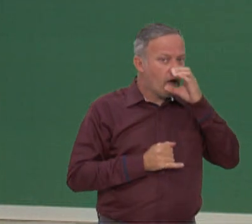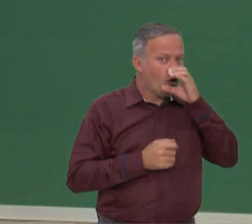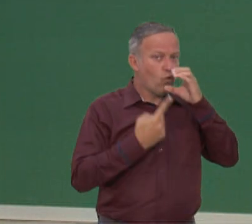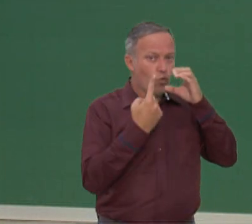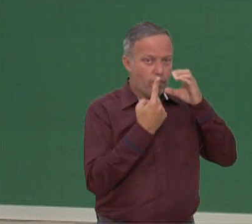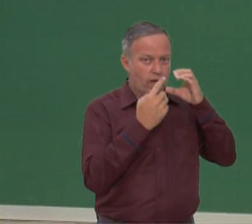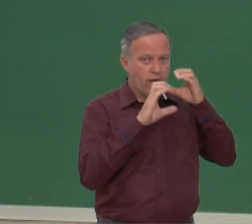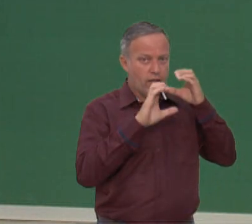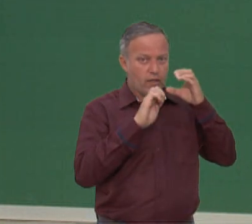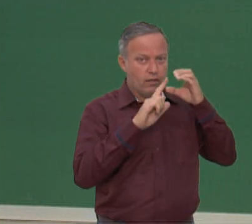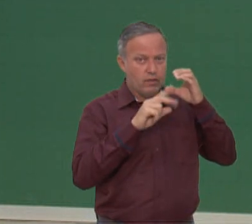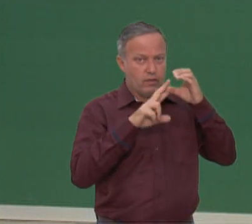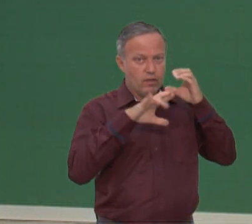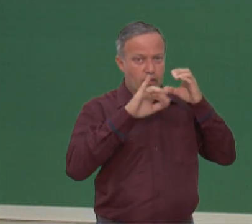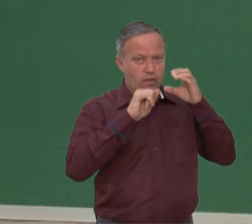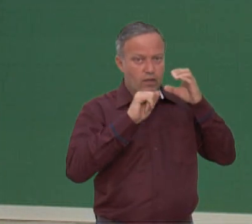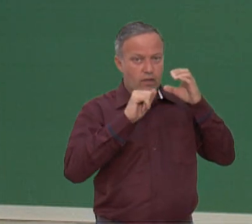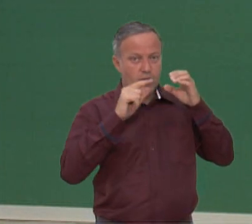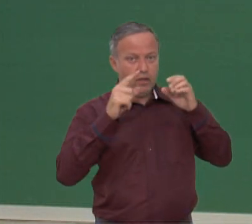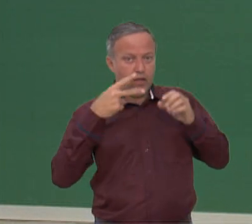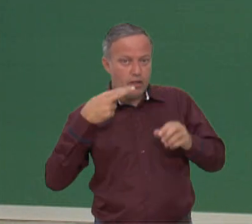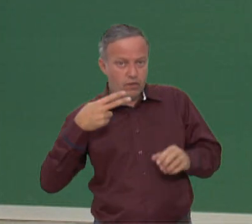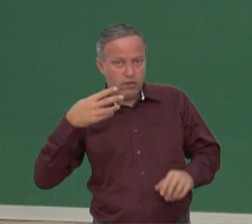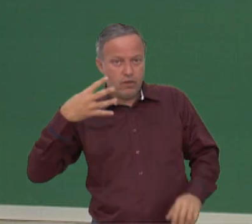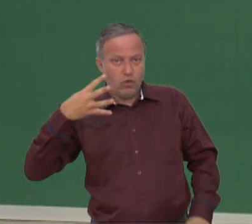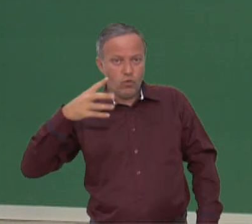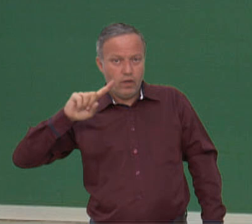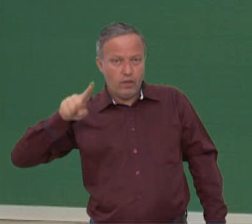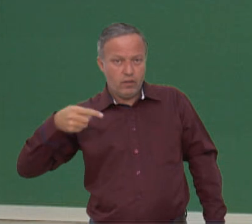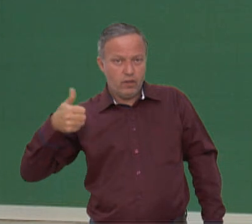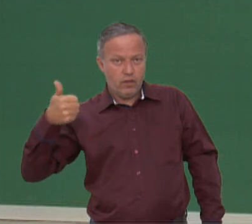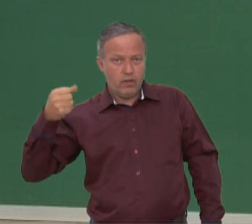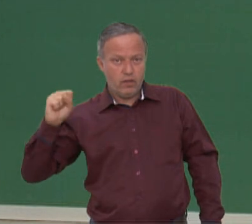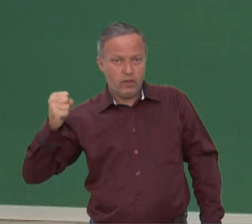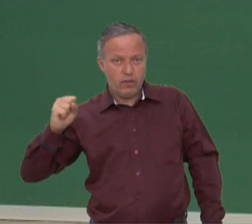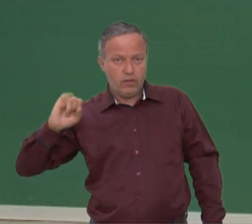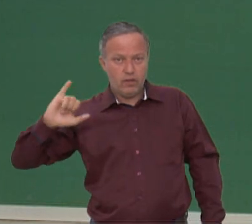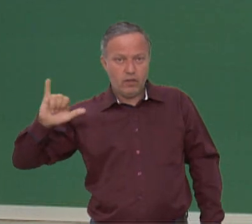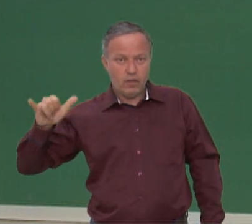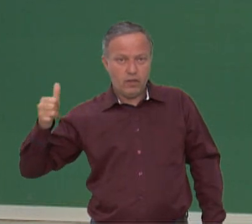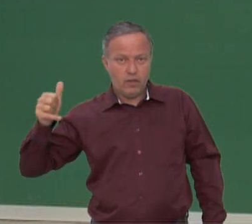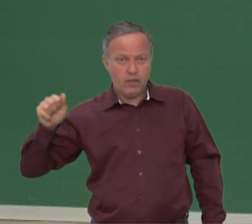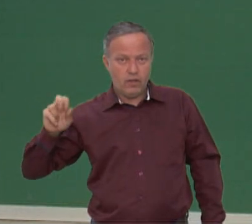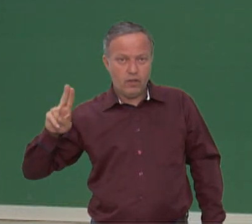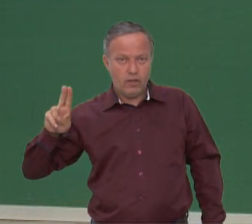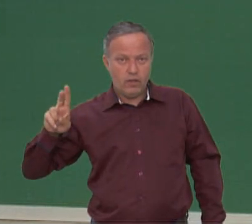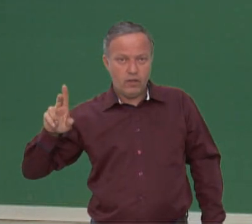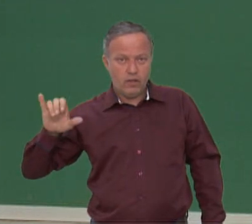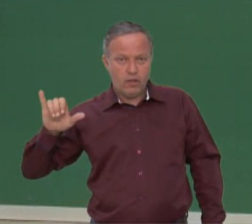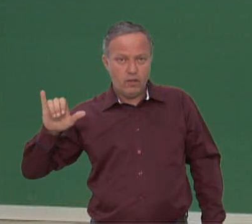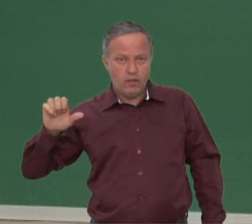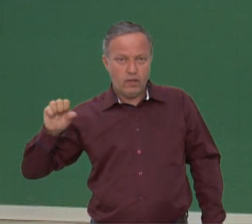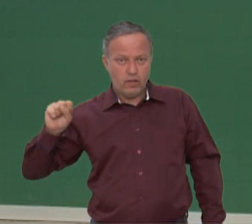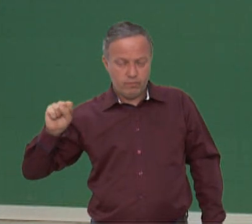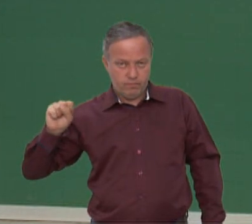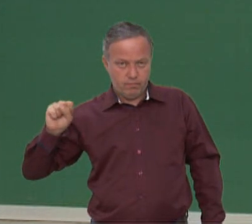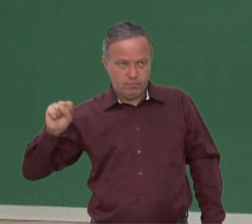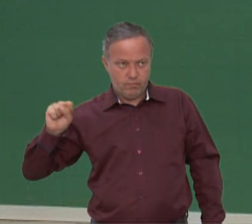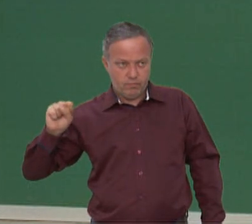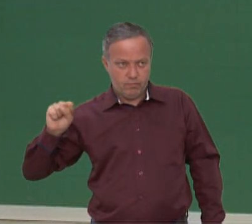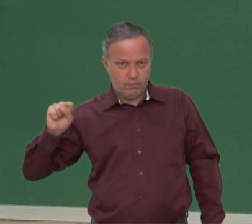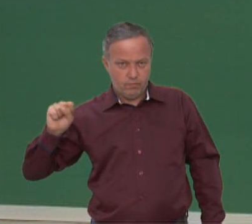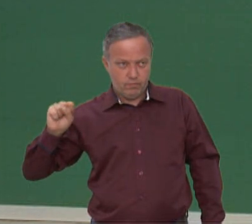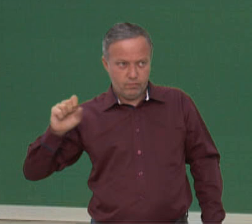caloria é igual a 4,18 joules. Então, gera fatores ali